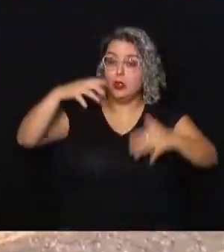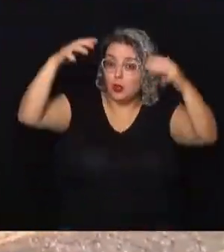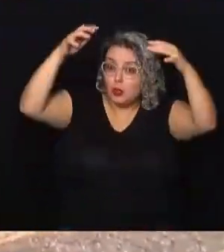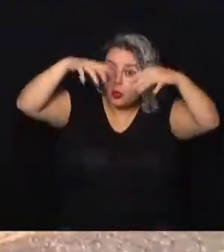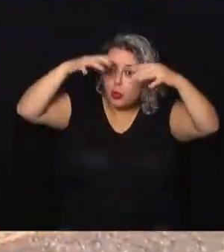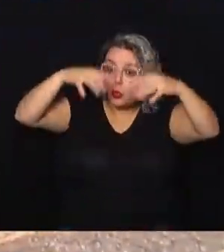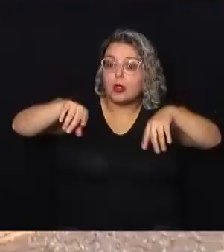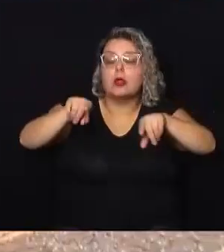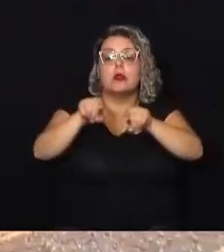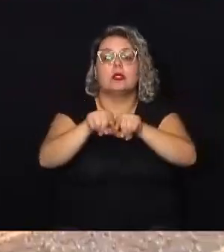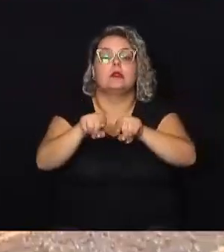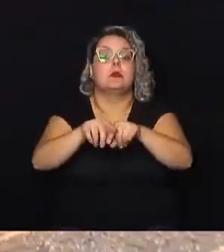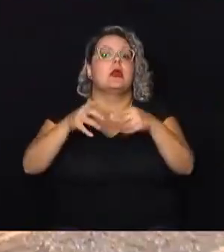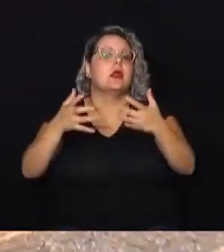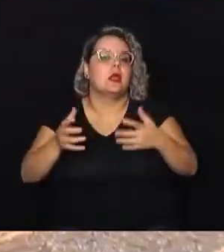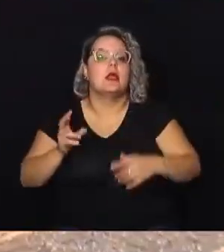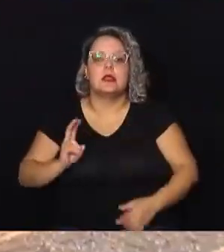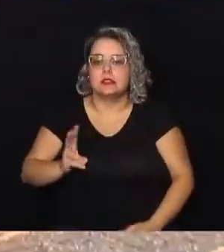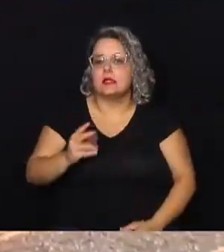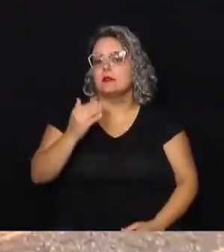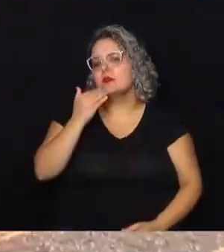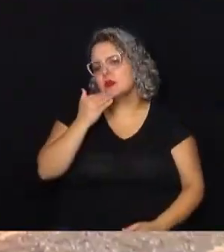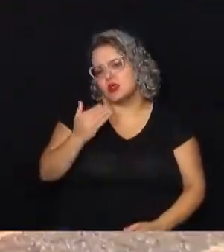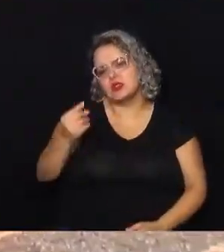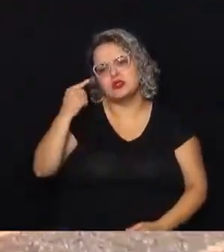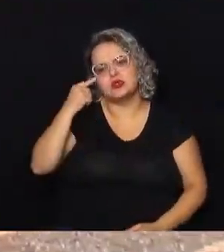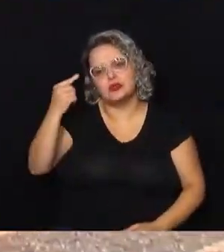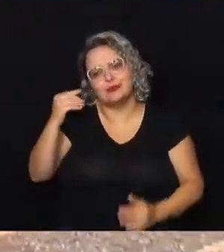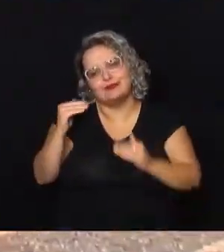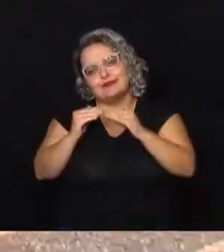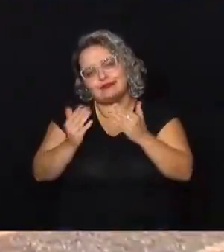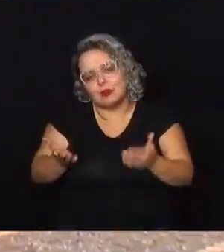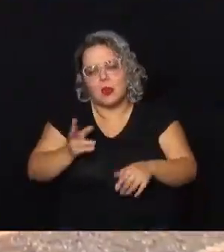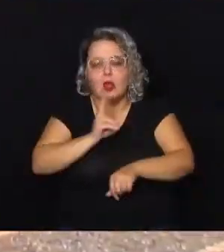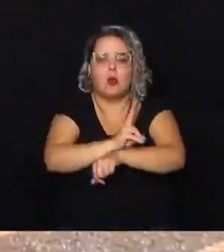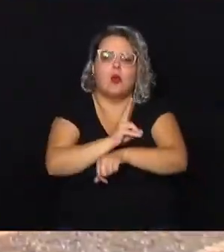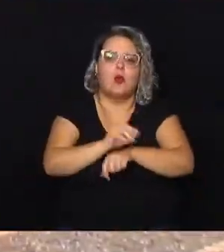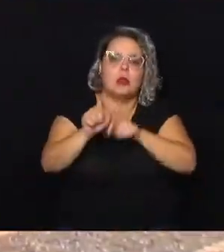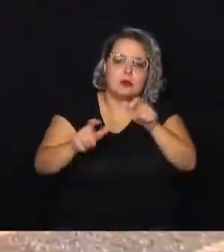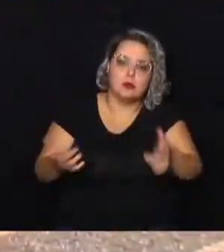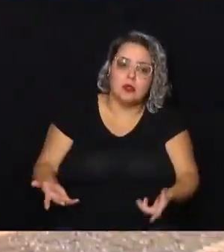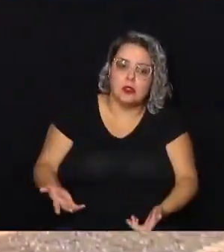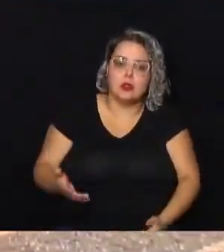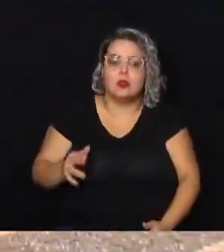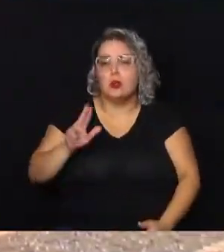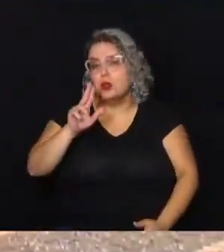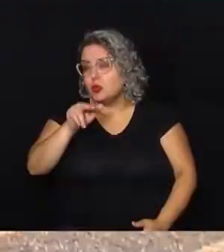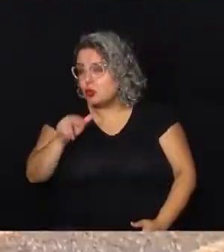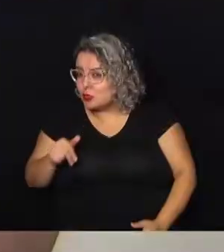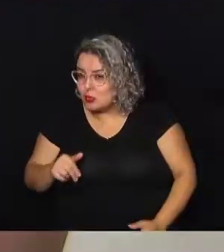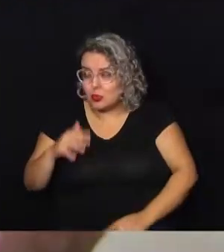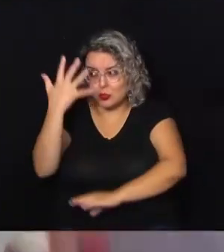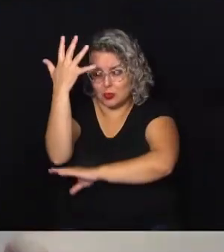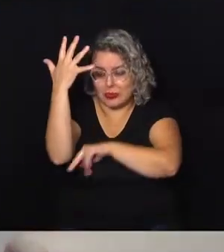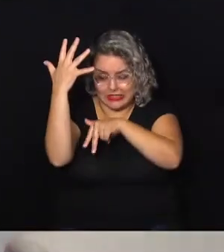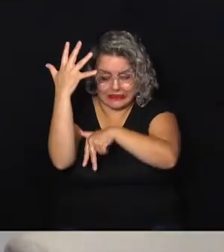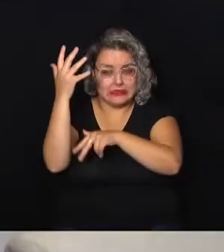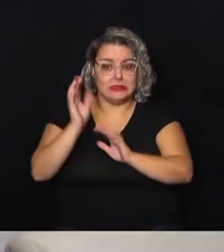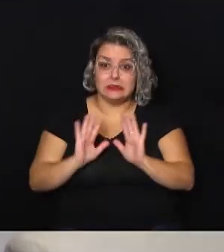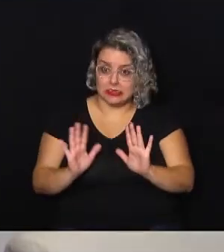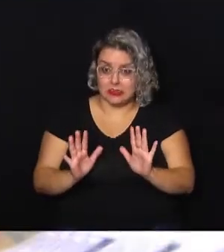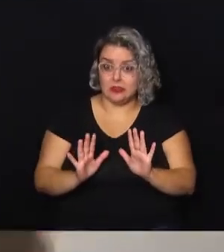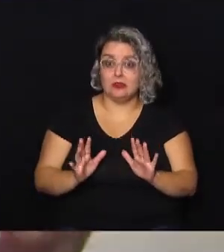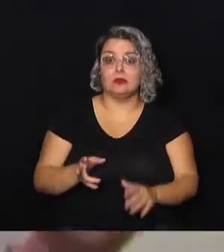também quer sempre pedir o bom senso e o cuidado das pessoas. A gente nunca se abriga embaixo de árvore, né? A gente vai